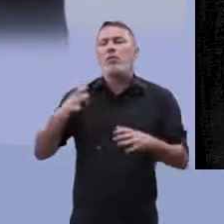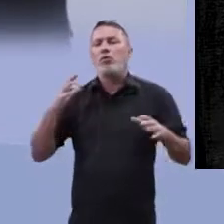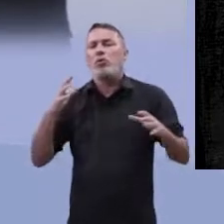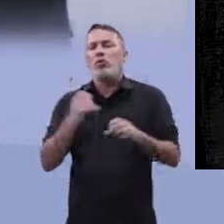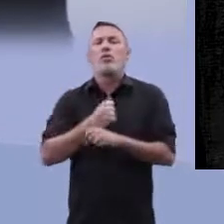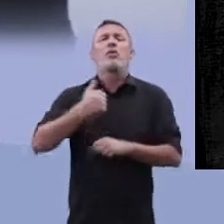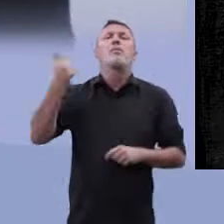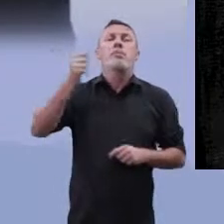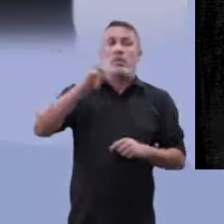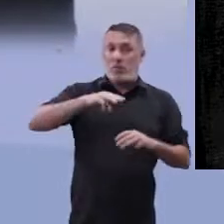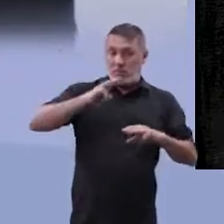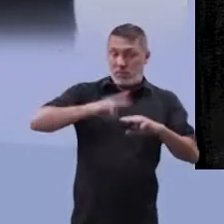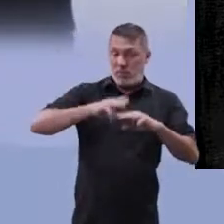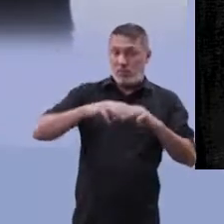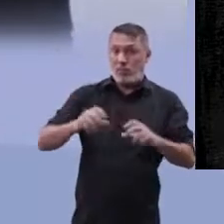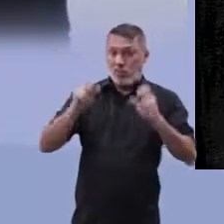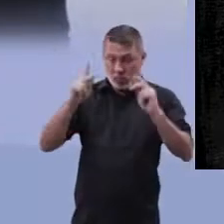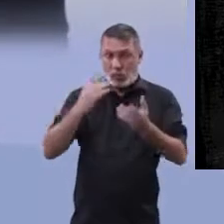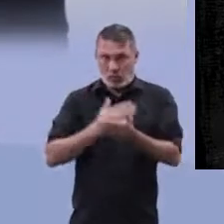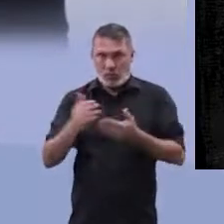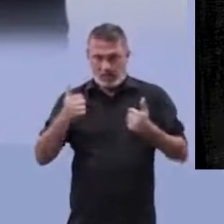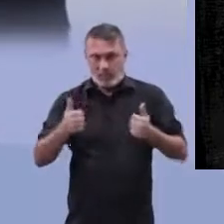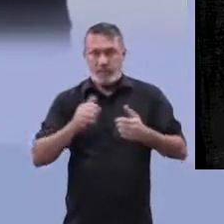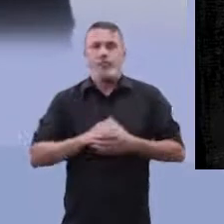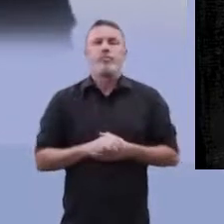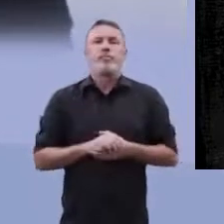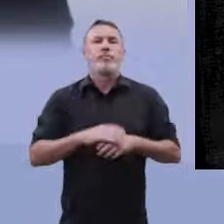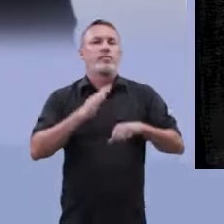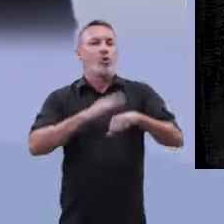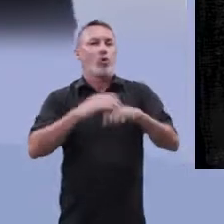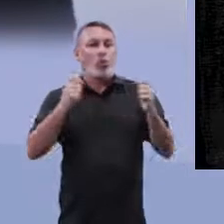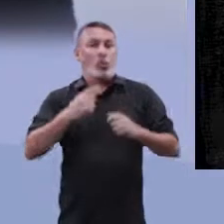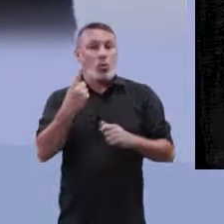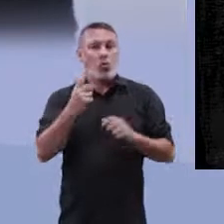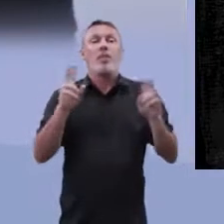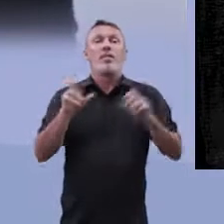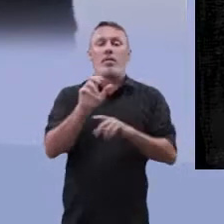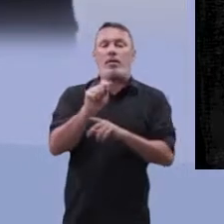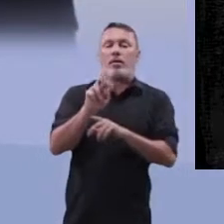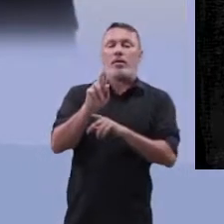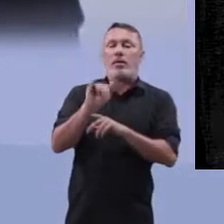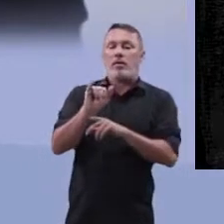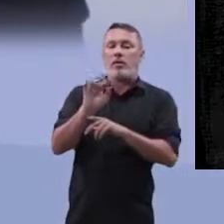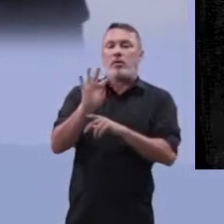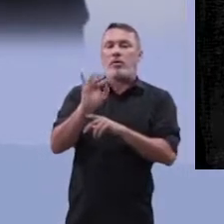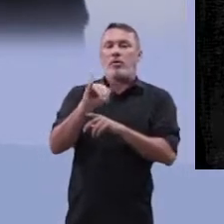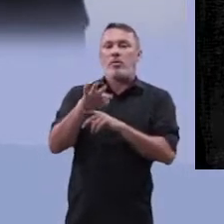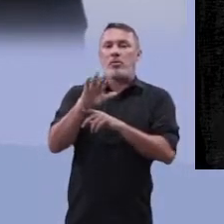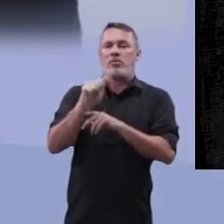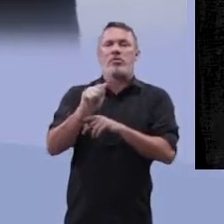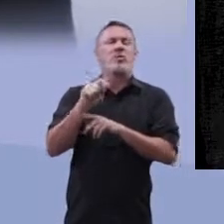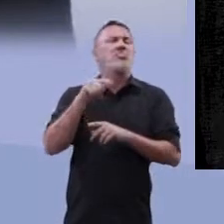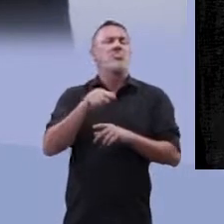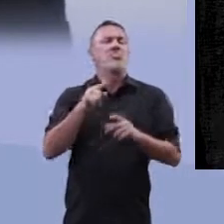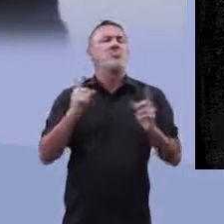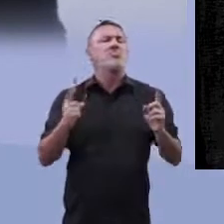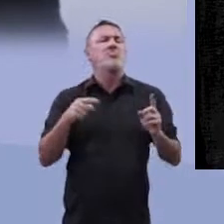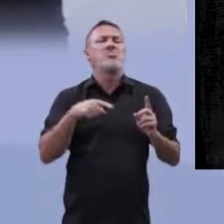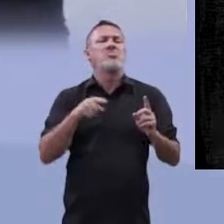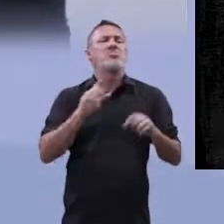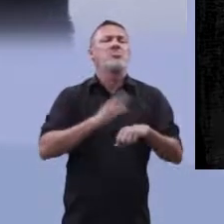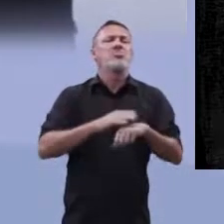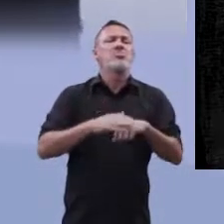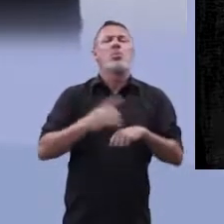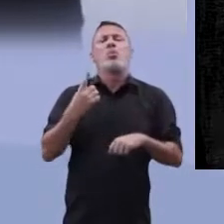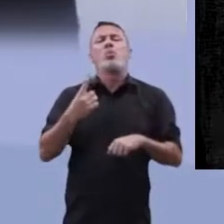melhor nota no Enem ser na prova de matemática. Tudo bem? Vamos começar na competência 1, aritmética. O que